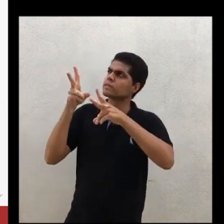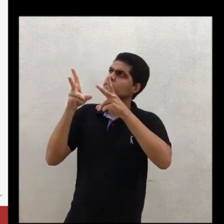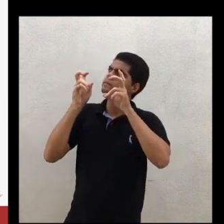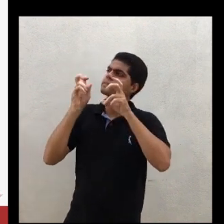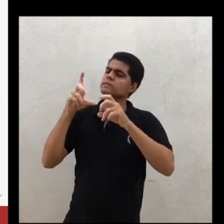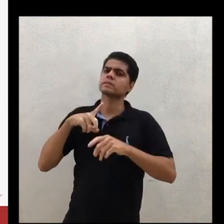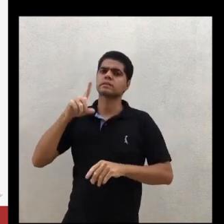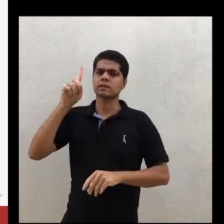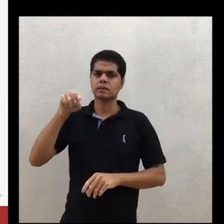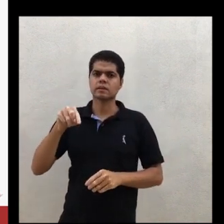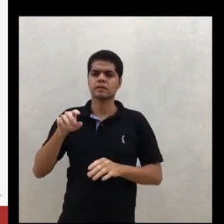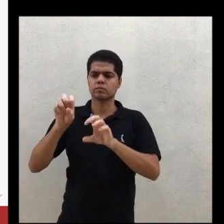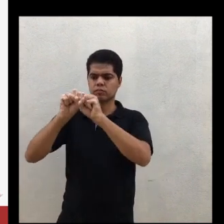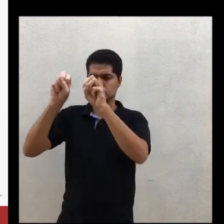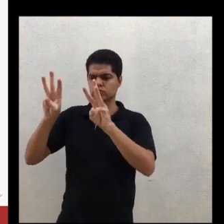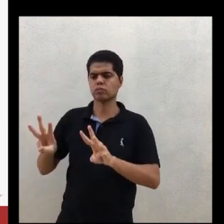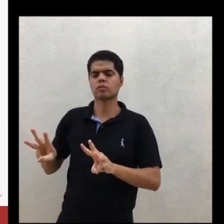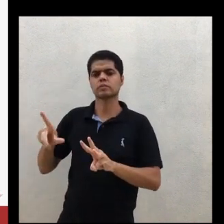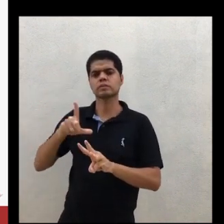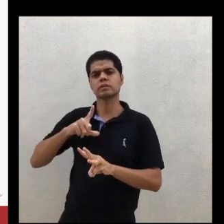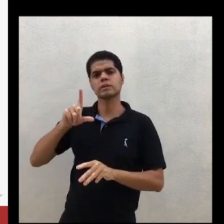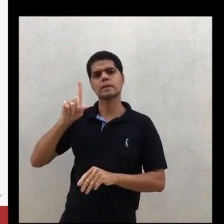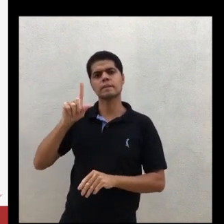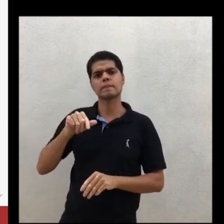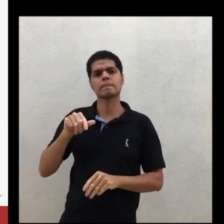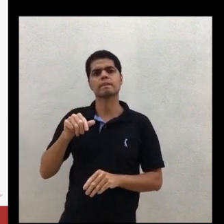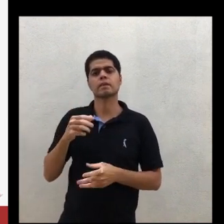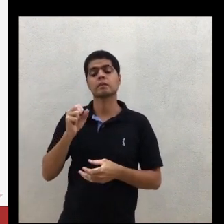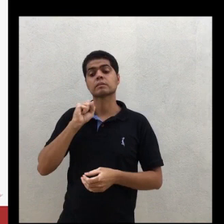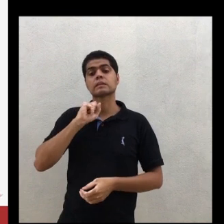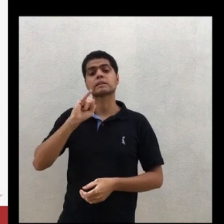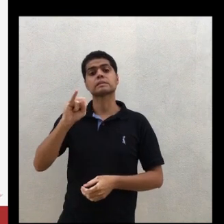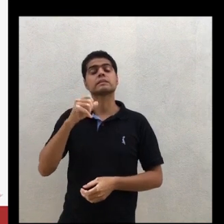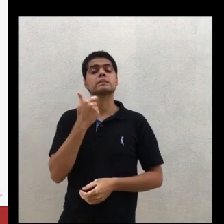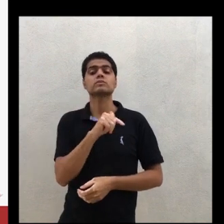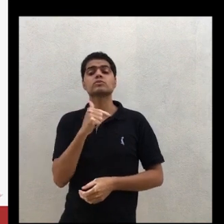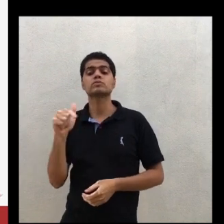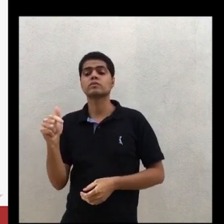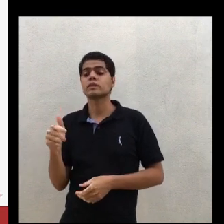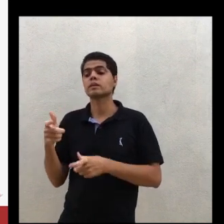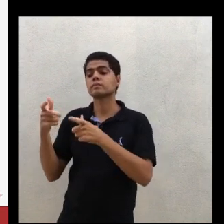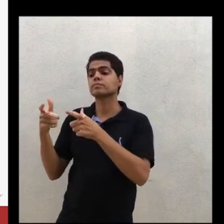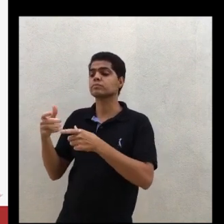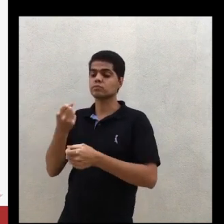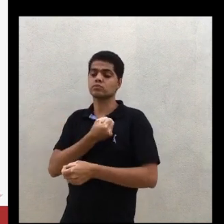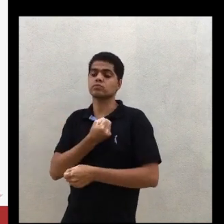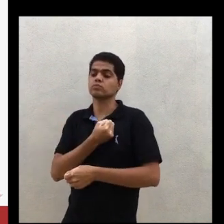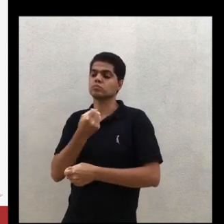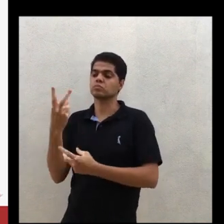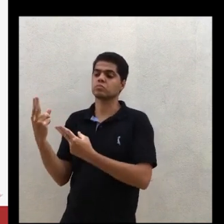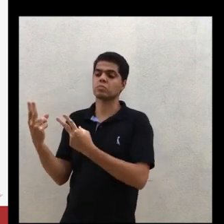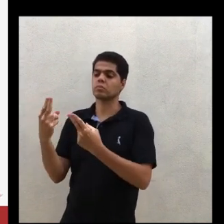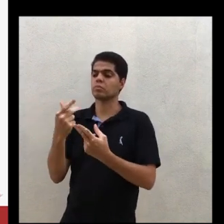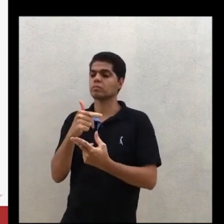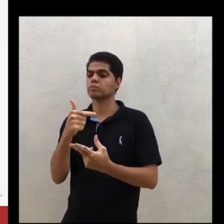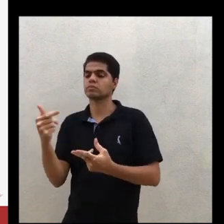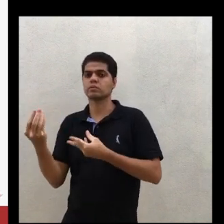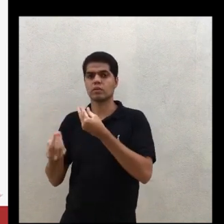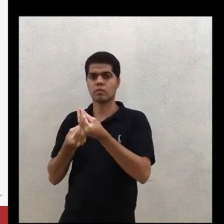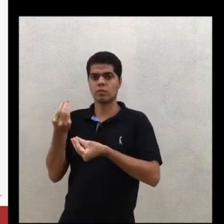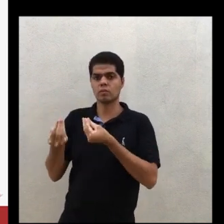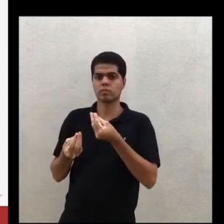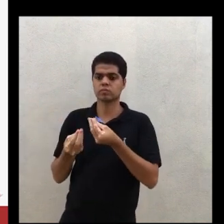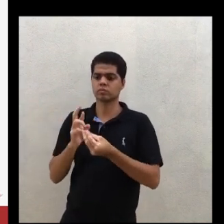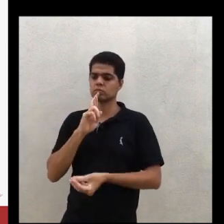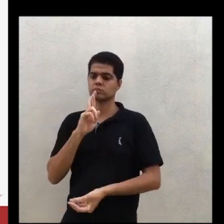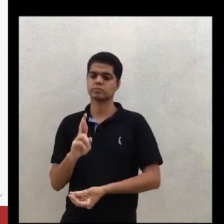não cair em área nenhuma daquelas regiões de entrada, a saída aqui vai ser zero, tá? Se o cara tentar colocar um valor que não cai